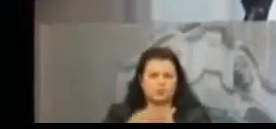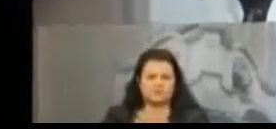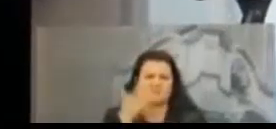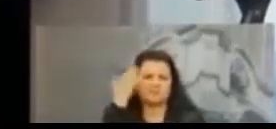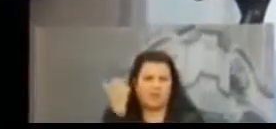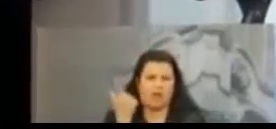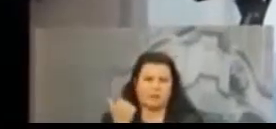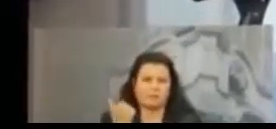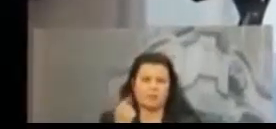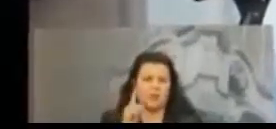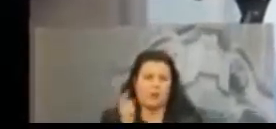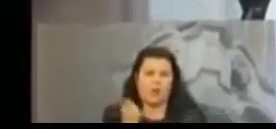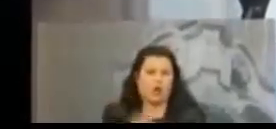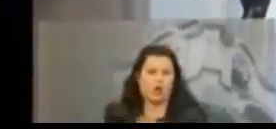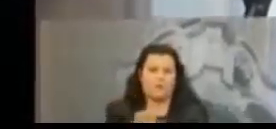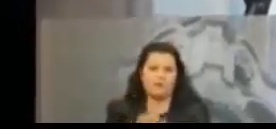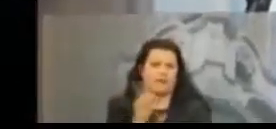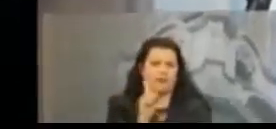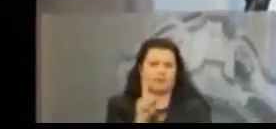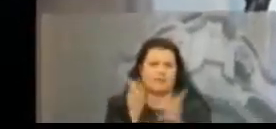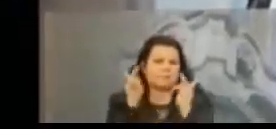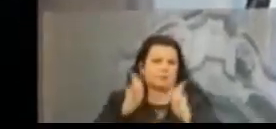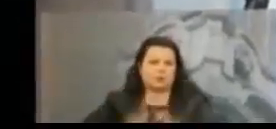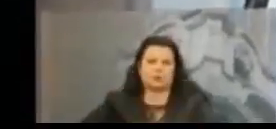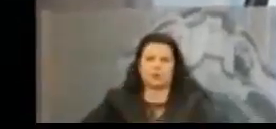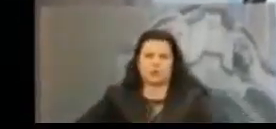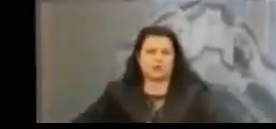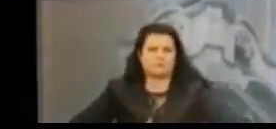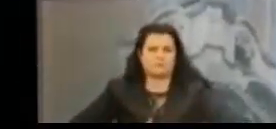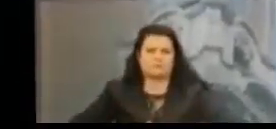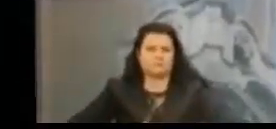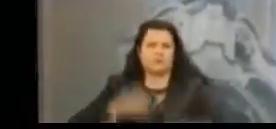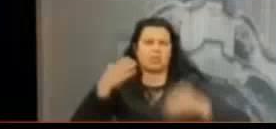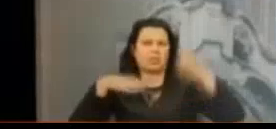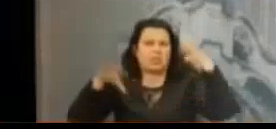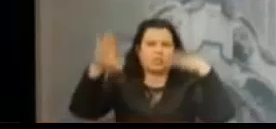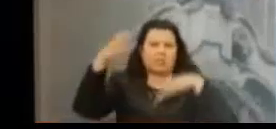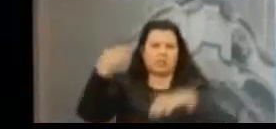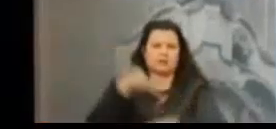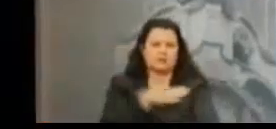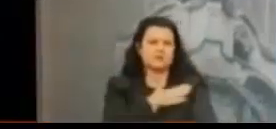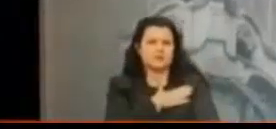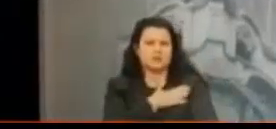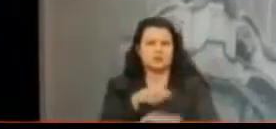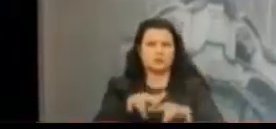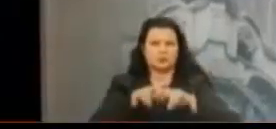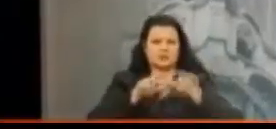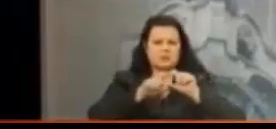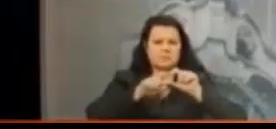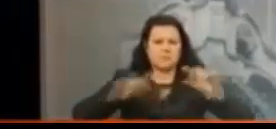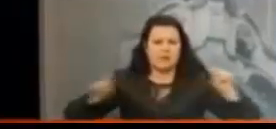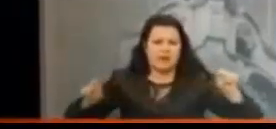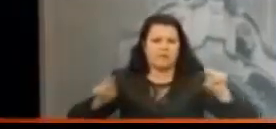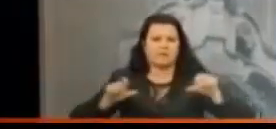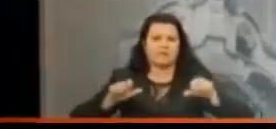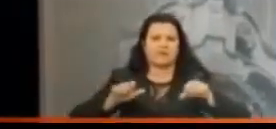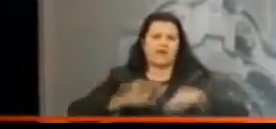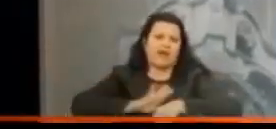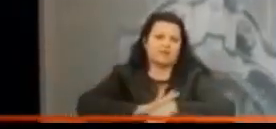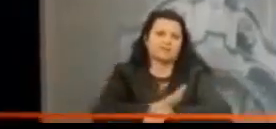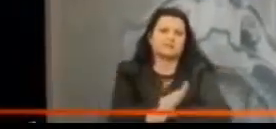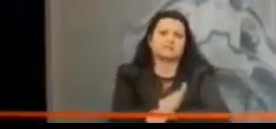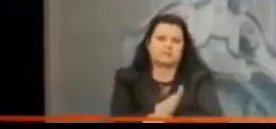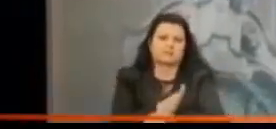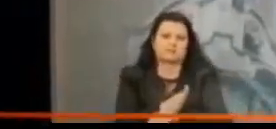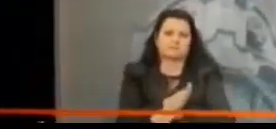que a não obrigatoriedade das pessoas terem que tocar o hino devido a esse conteúdo racista dele em solenidades